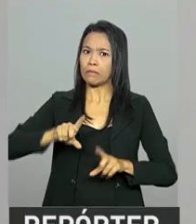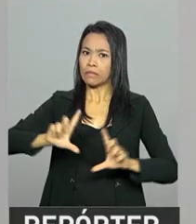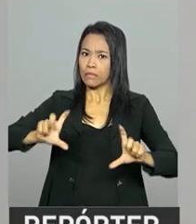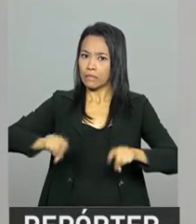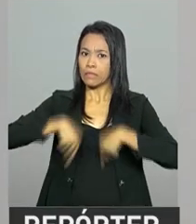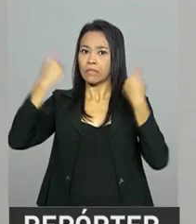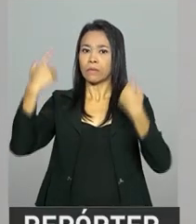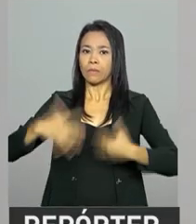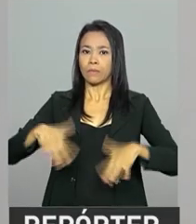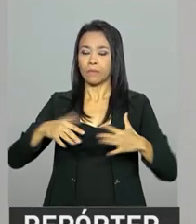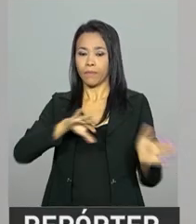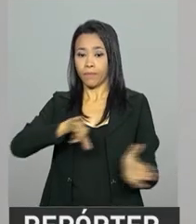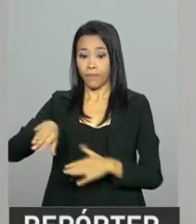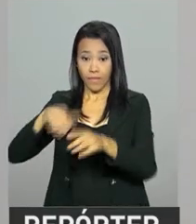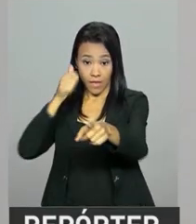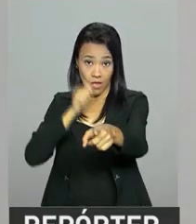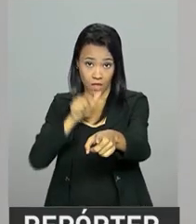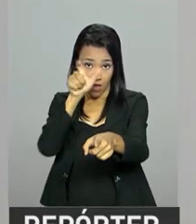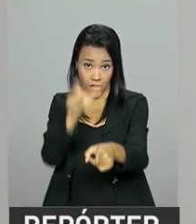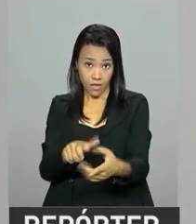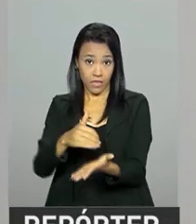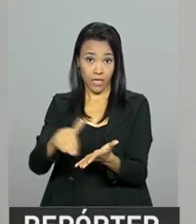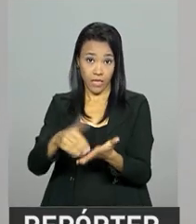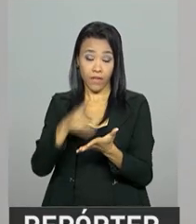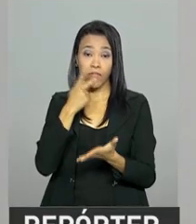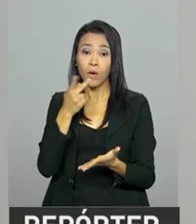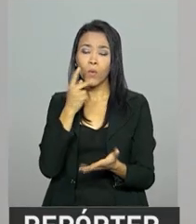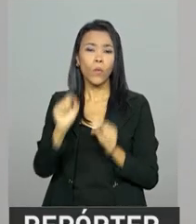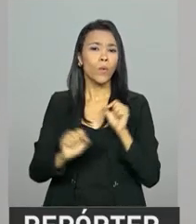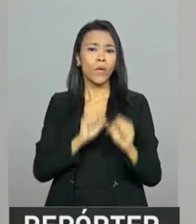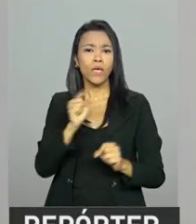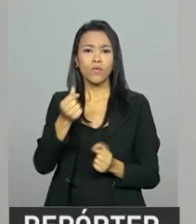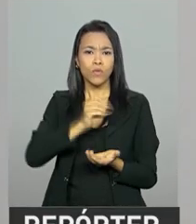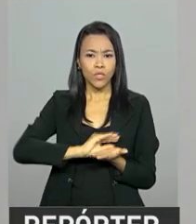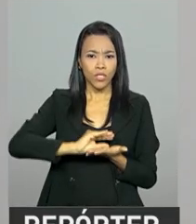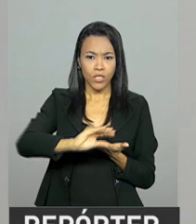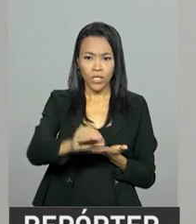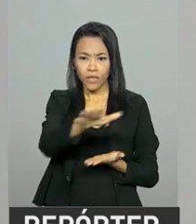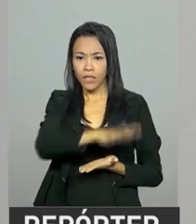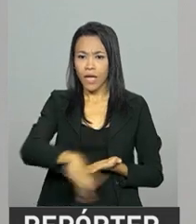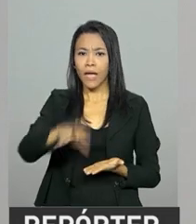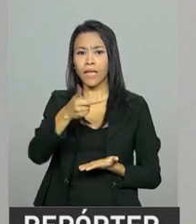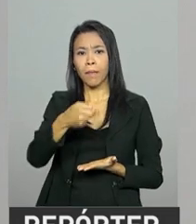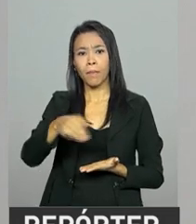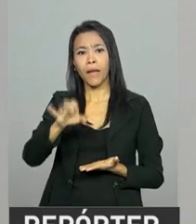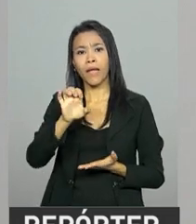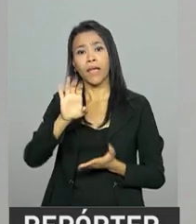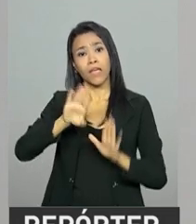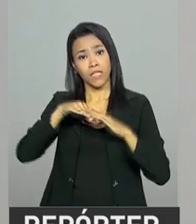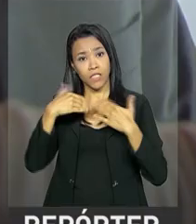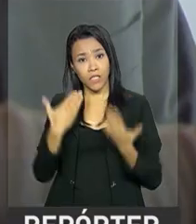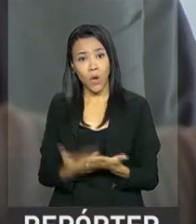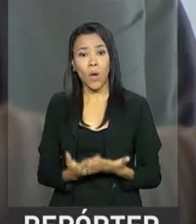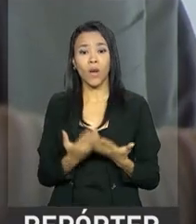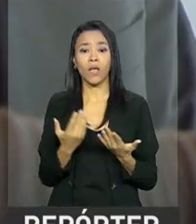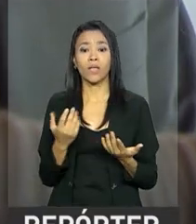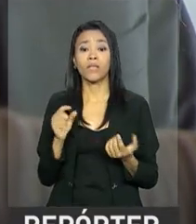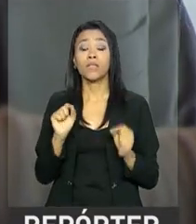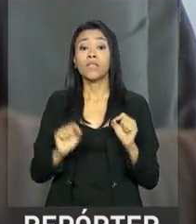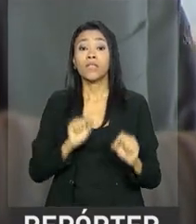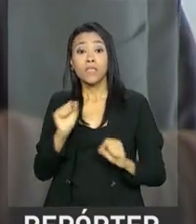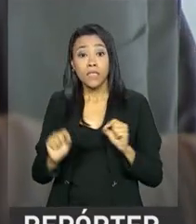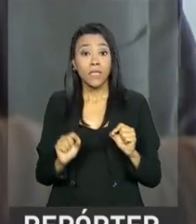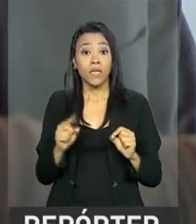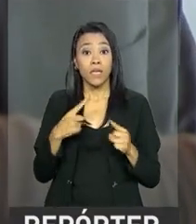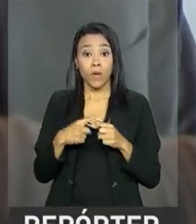secretária também falou sobre investimentos na pré-escola e destacou a retomada da construção de creches no país a pré-escola